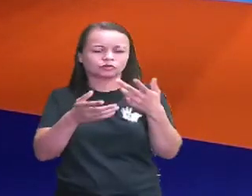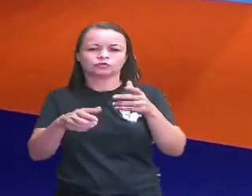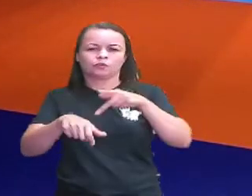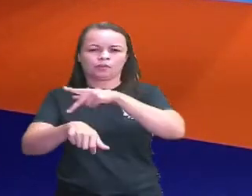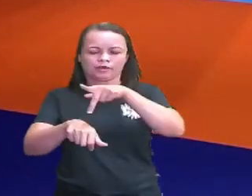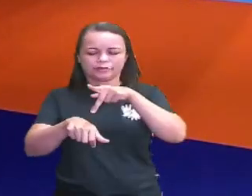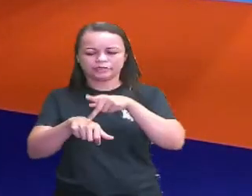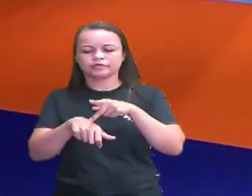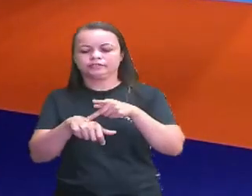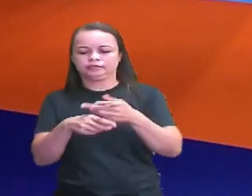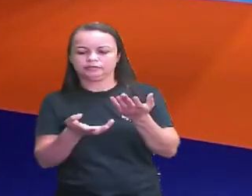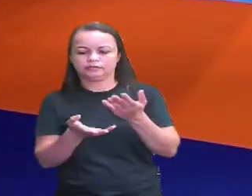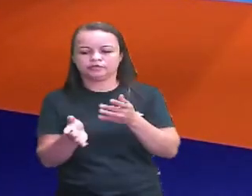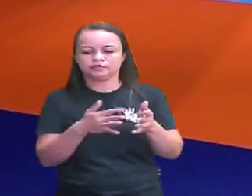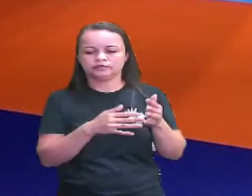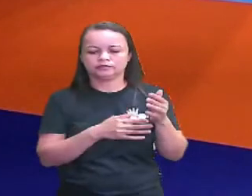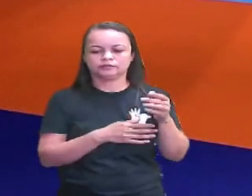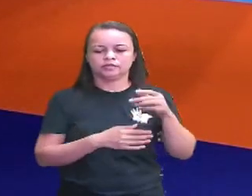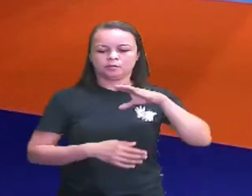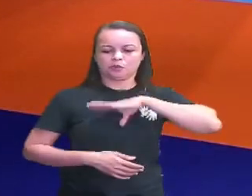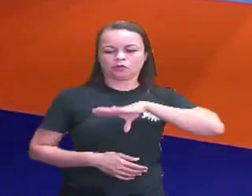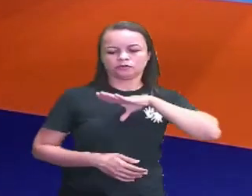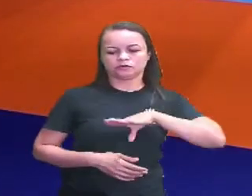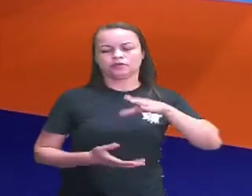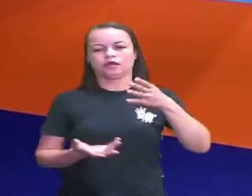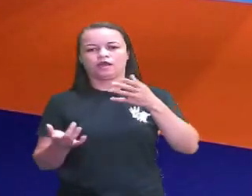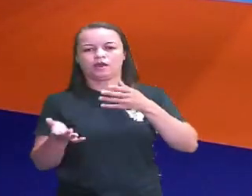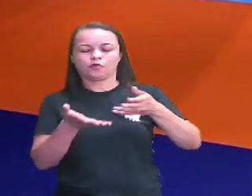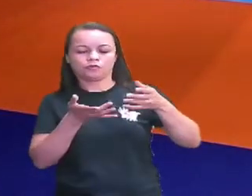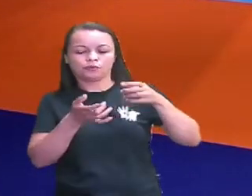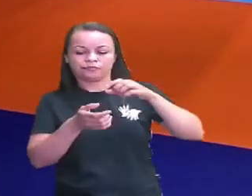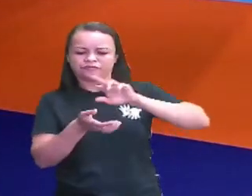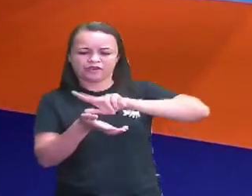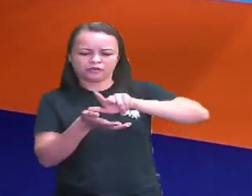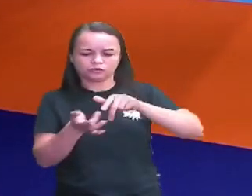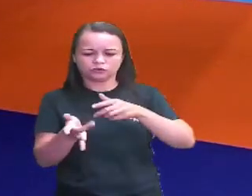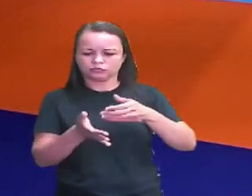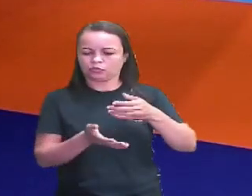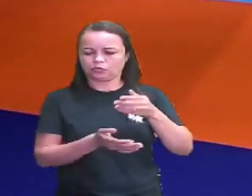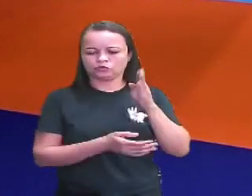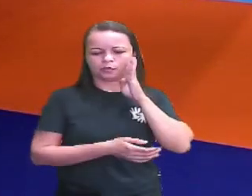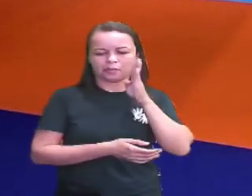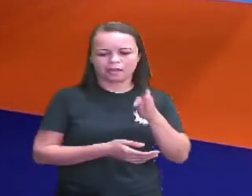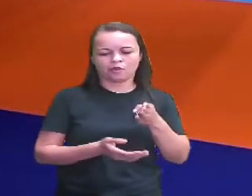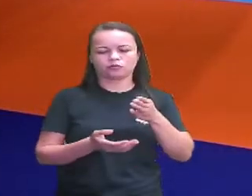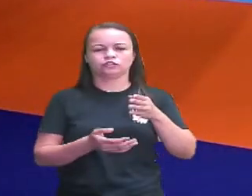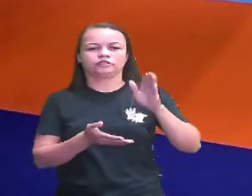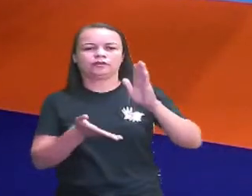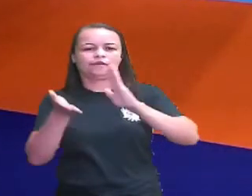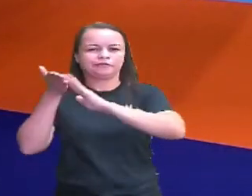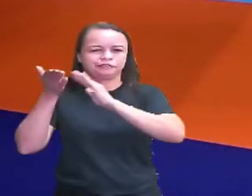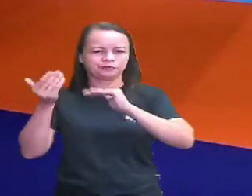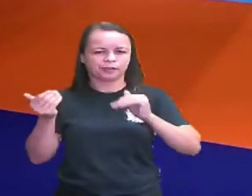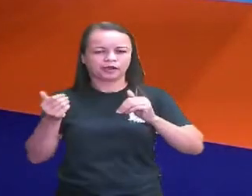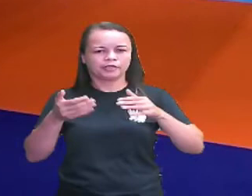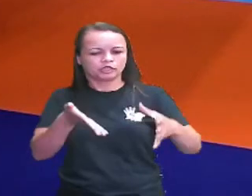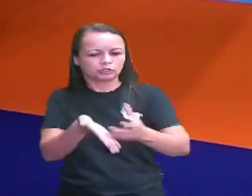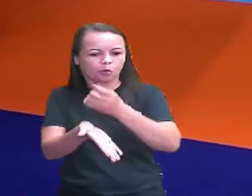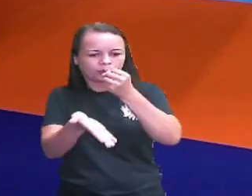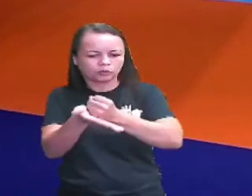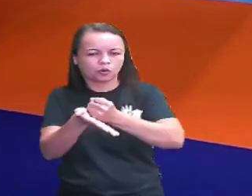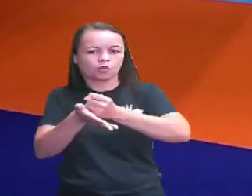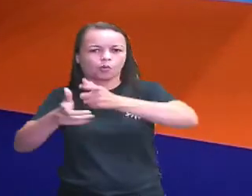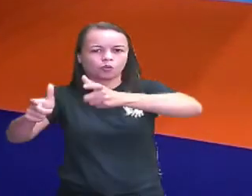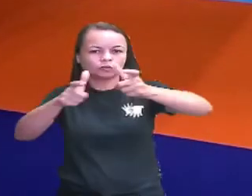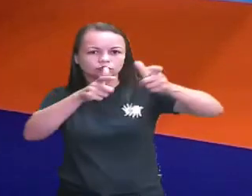cada um recebeu um pedaço. Lembrando, galera, essa divisão foi feita sem a participação de nenhum